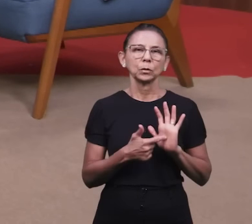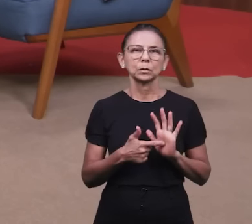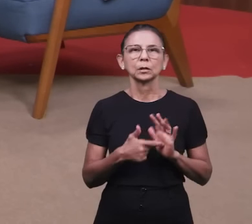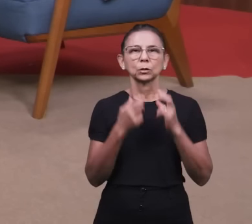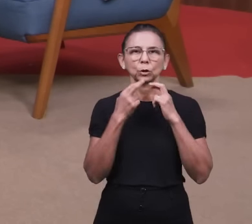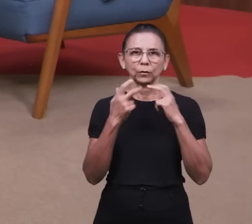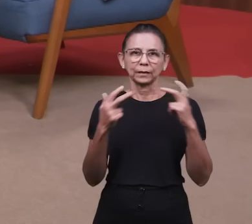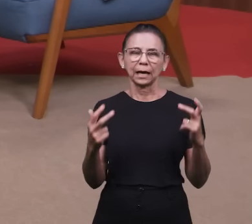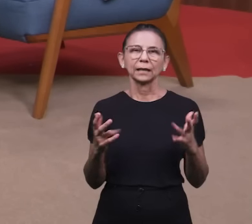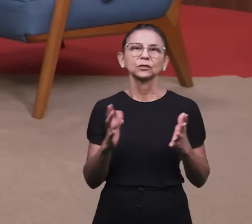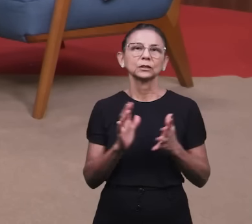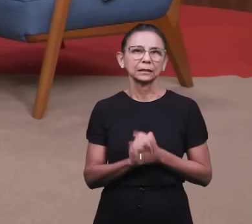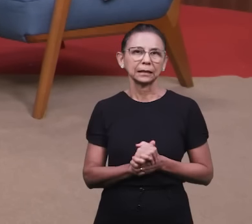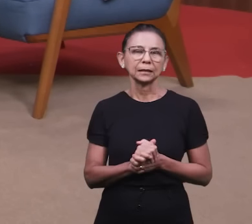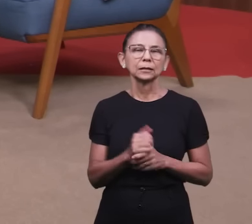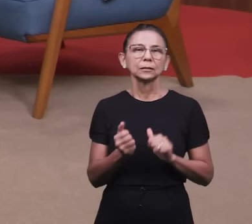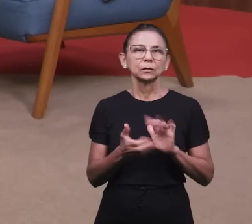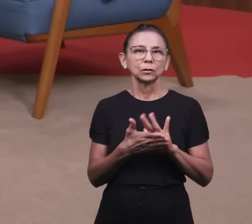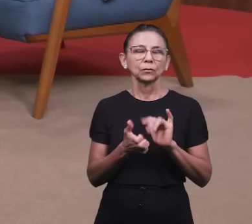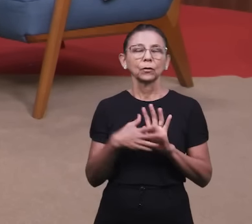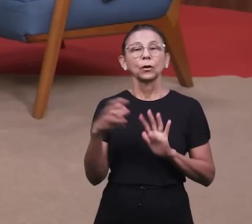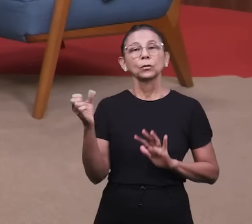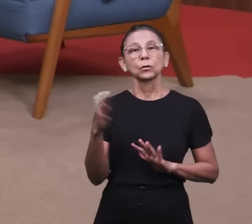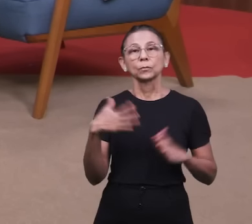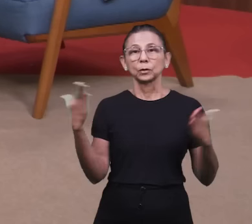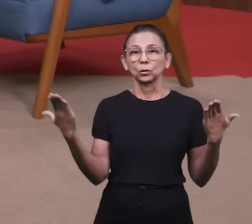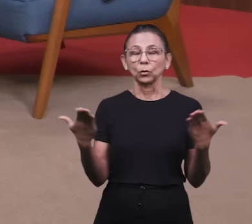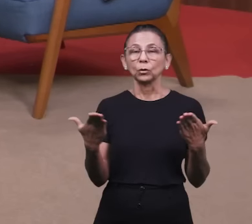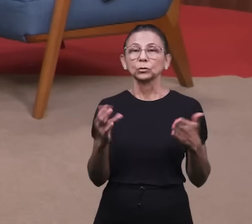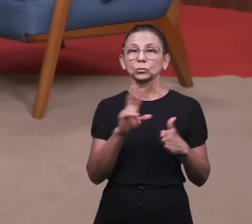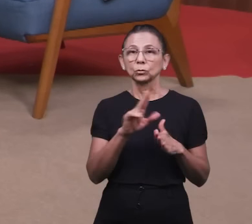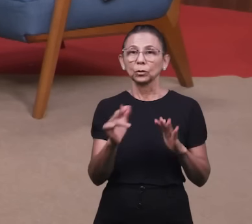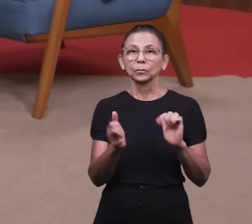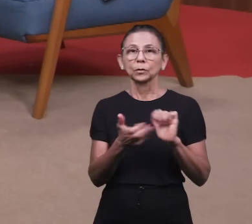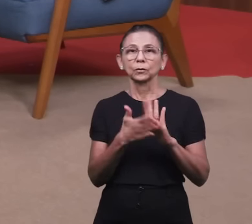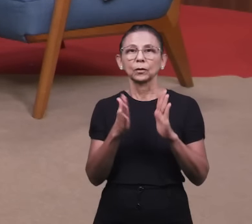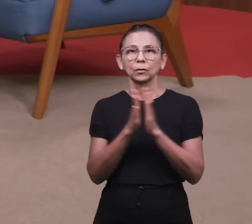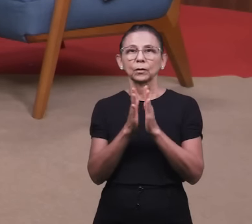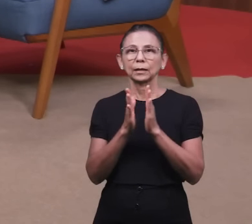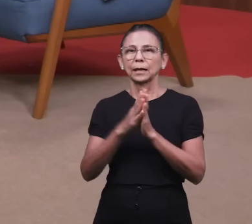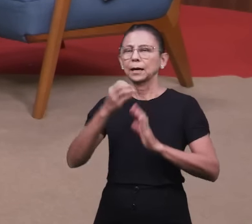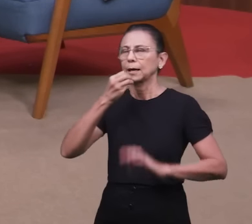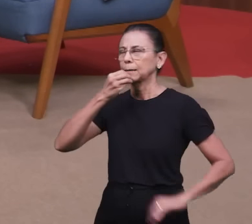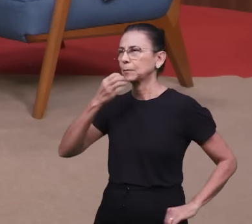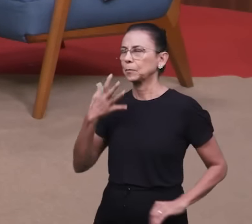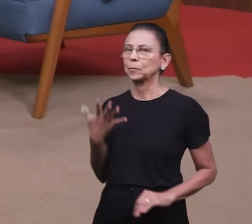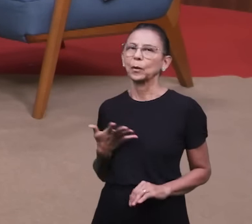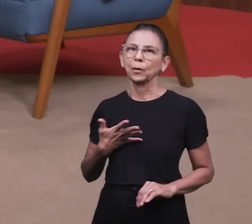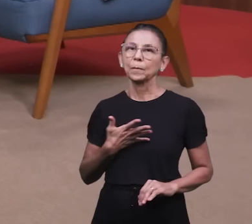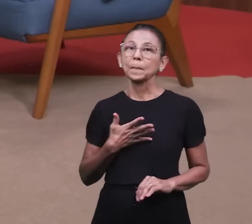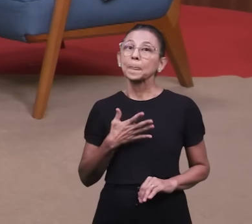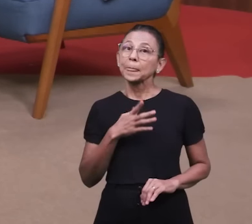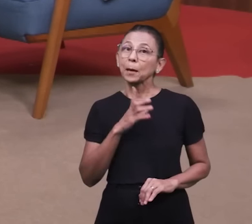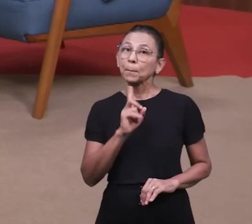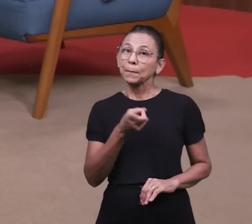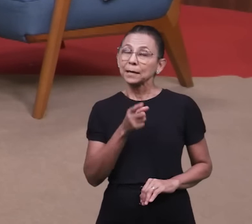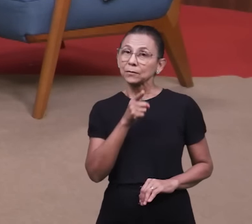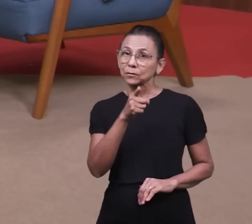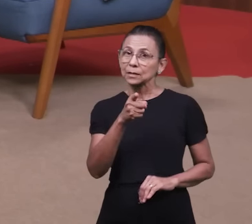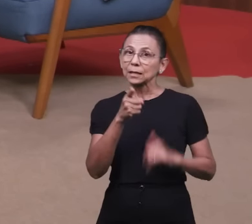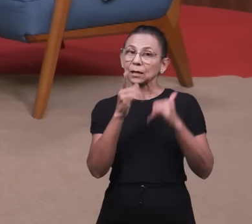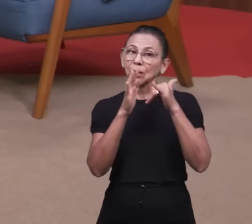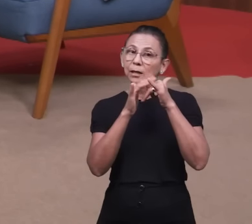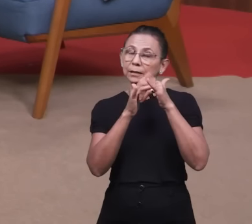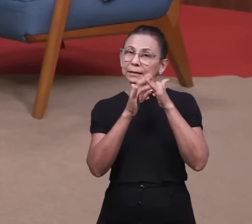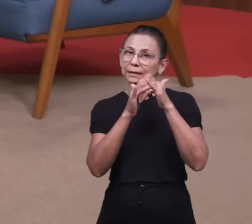louvor novo e o hino que a tia Janaína vai trazer hoje é orar faz bem e agora é para quem está